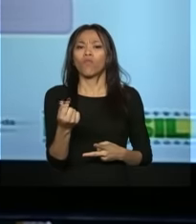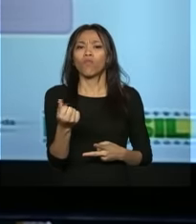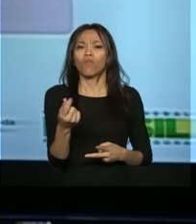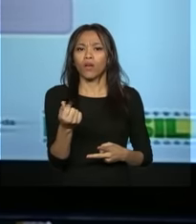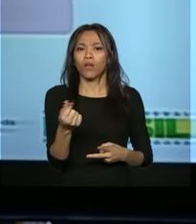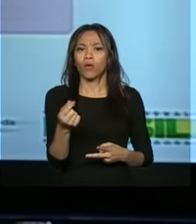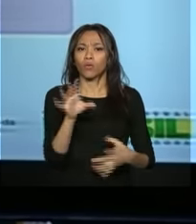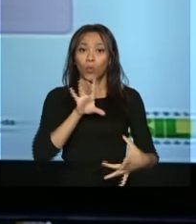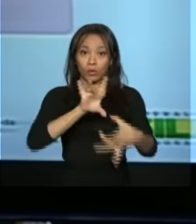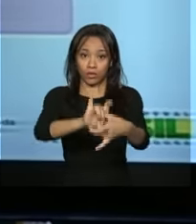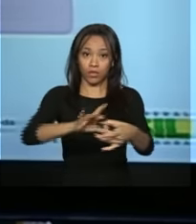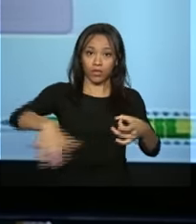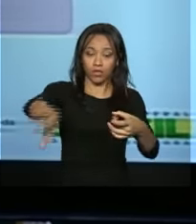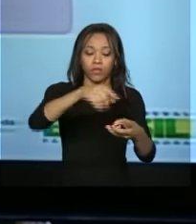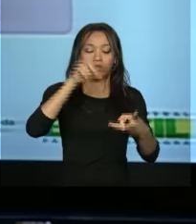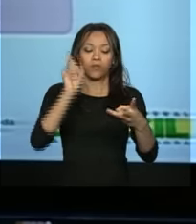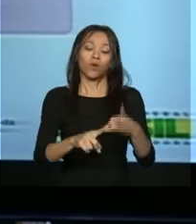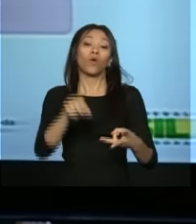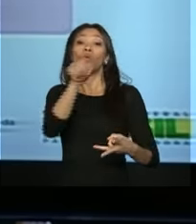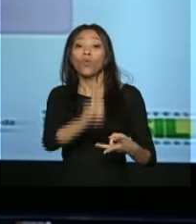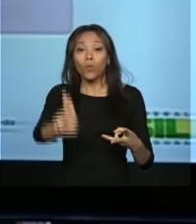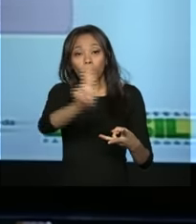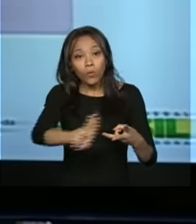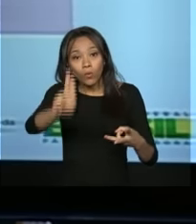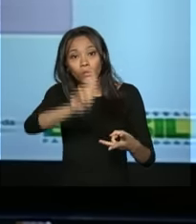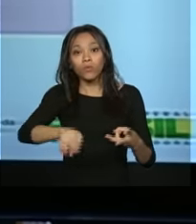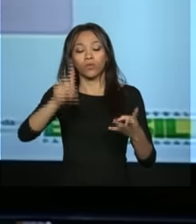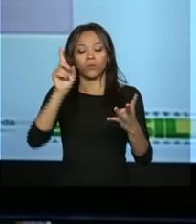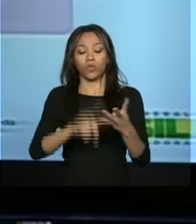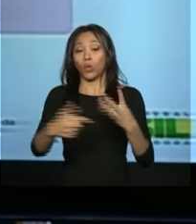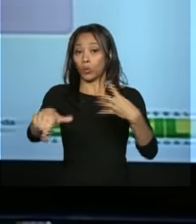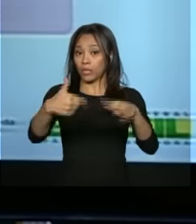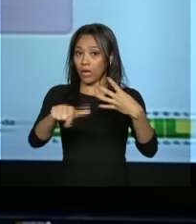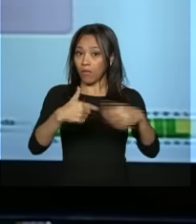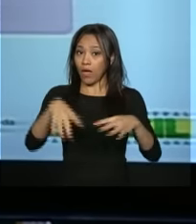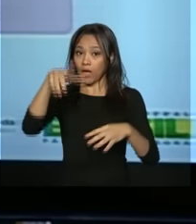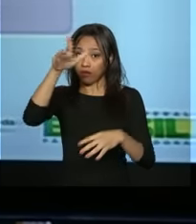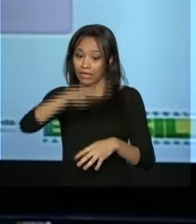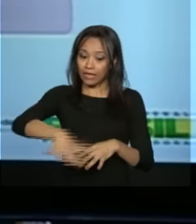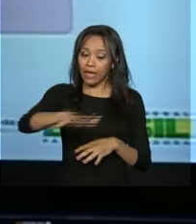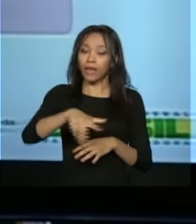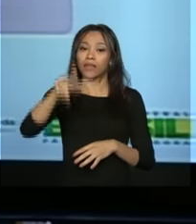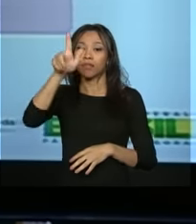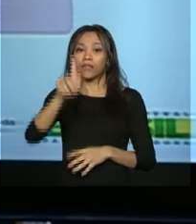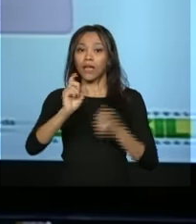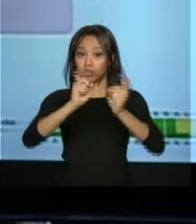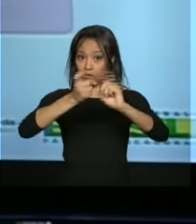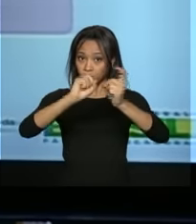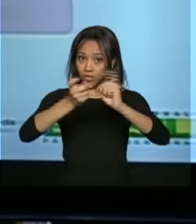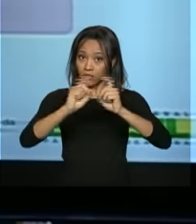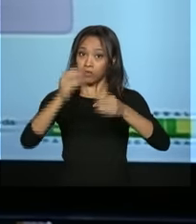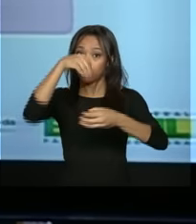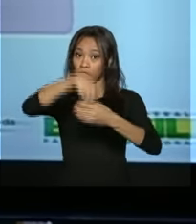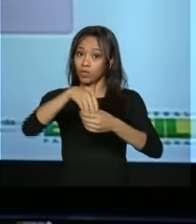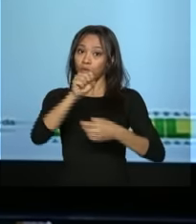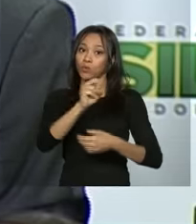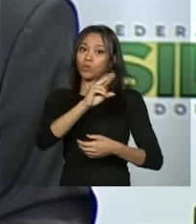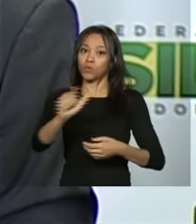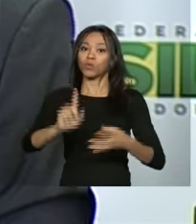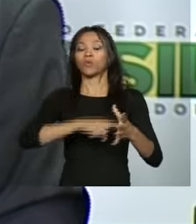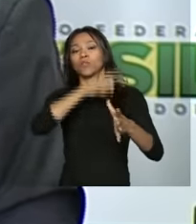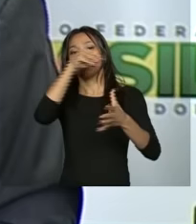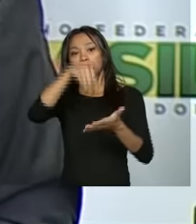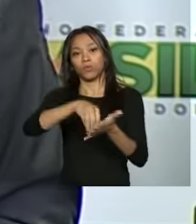regulação do uso ações no campo da gestão do SUS e proibições e penalidades